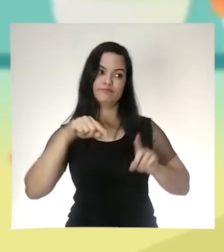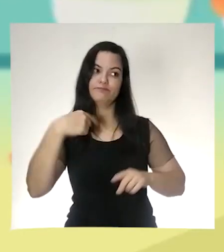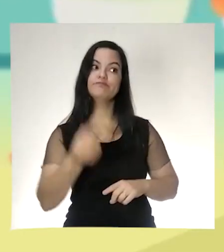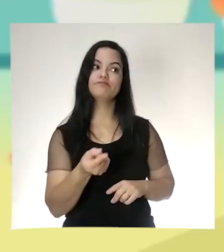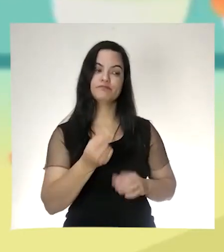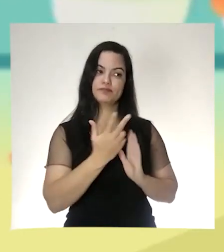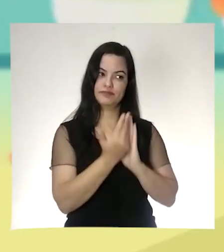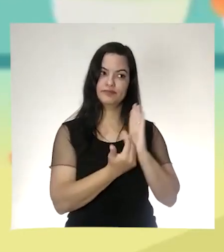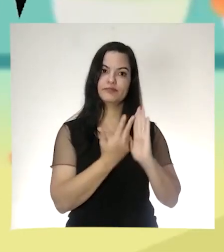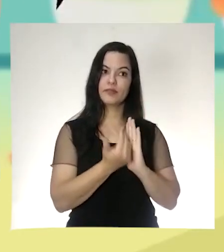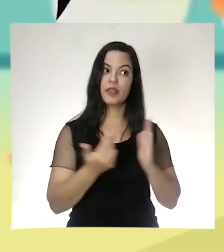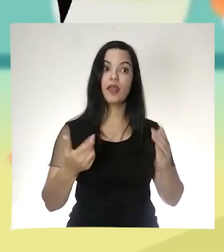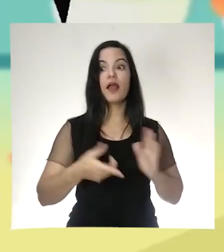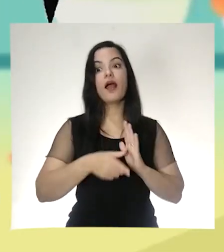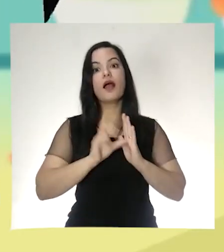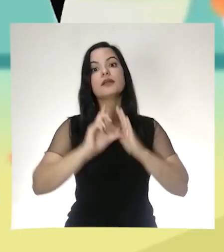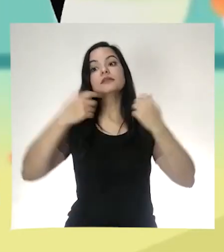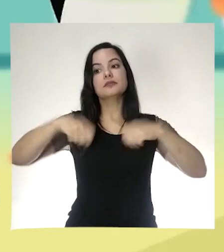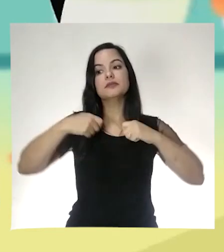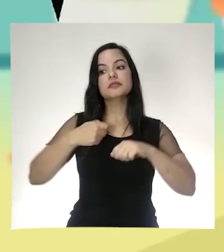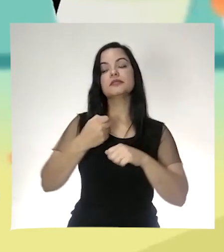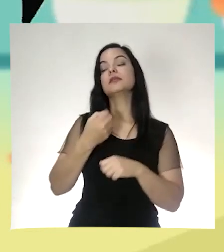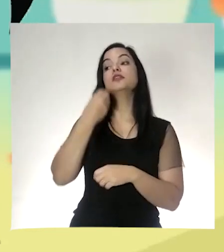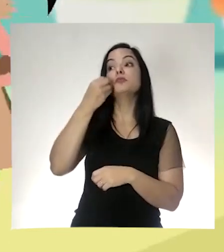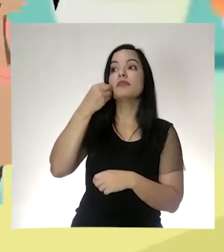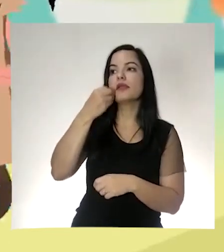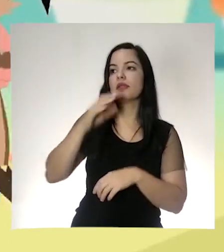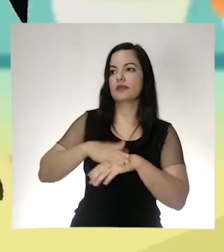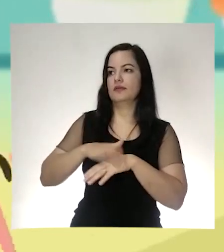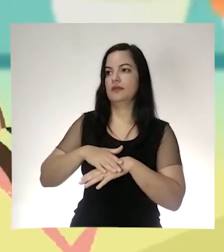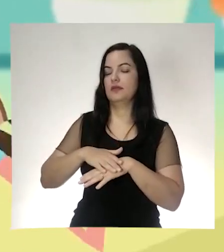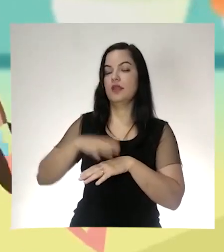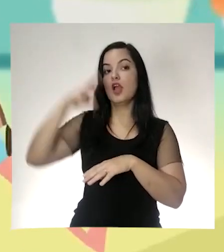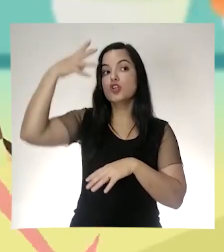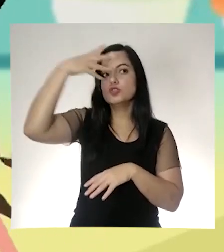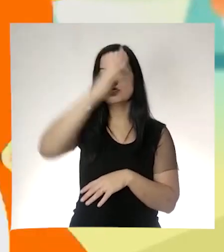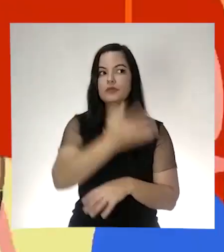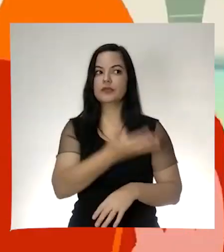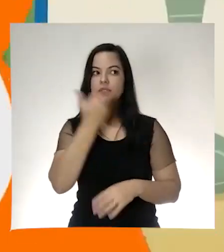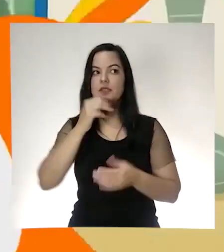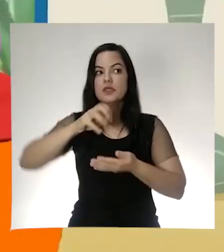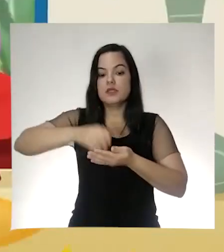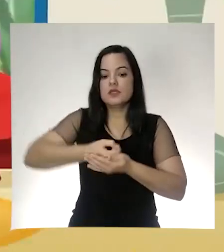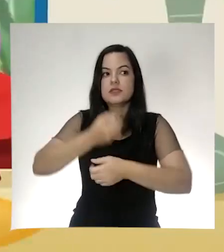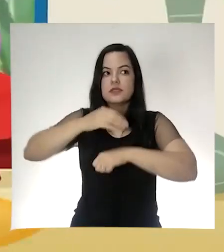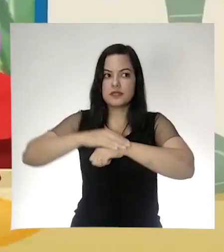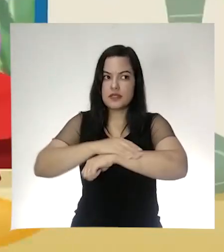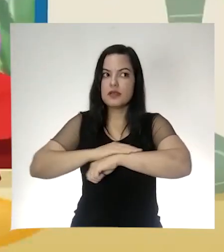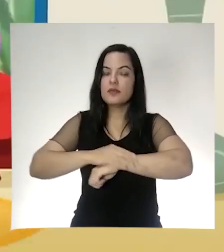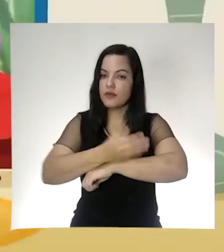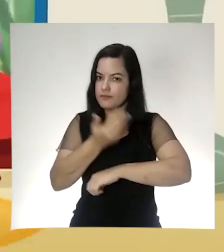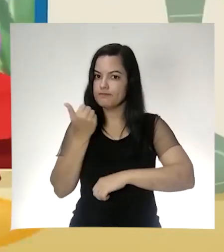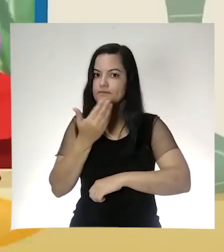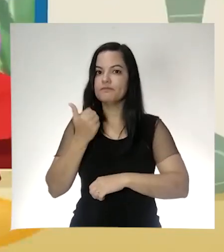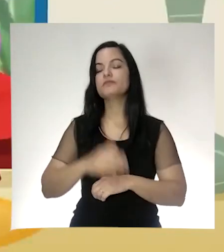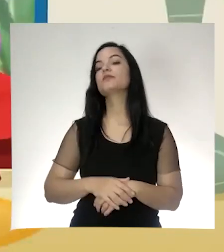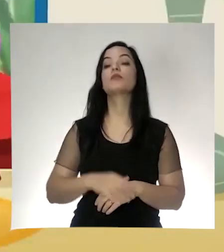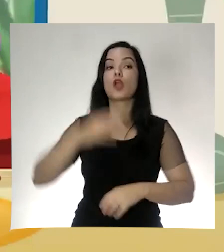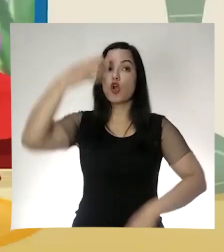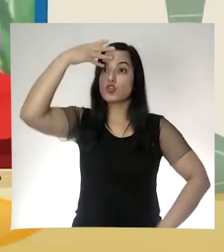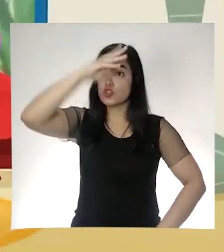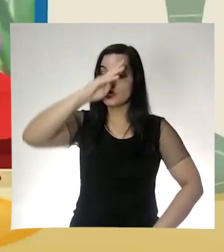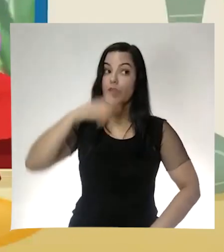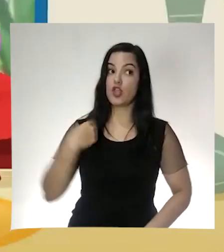depois. Antes temos um experimento a fazer. Júpiter, traz o sabão. Júpiter, a gente